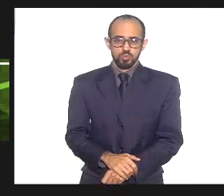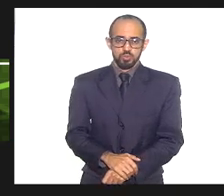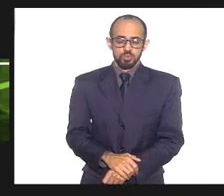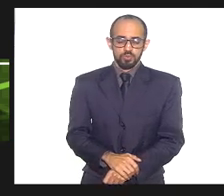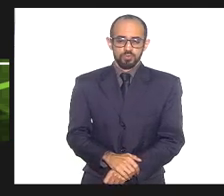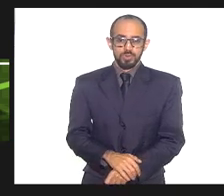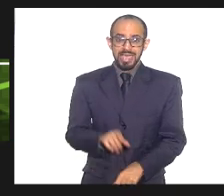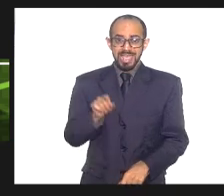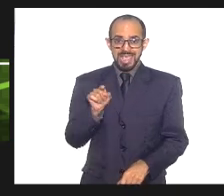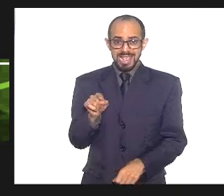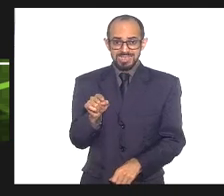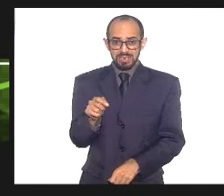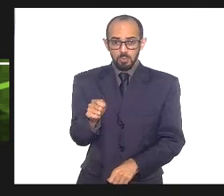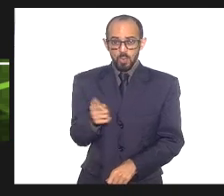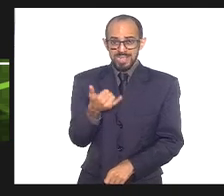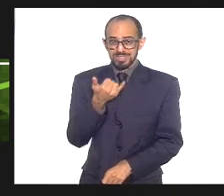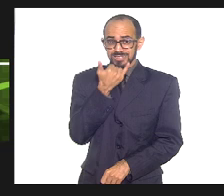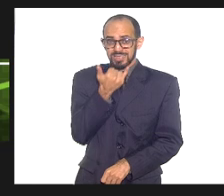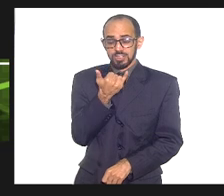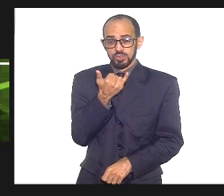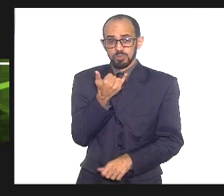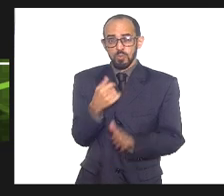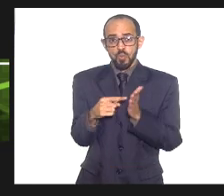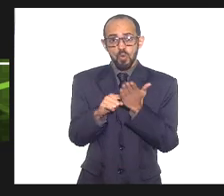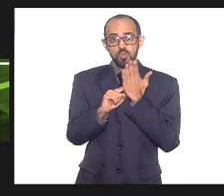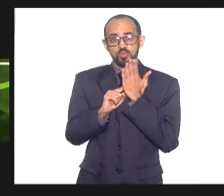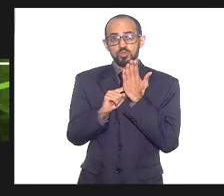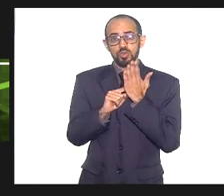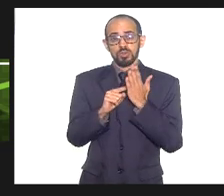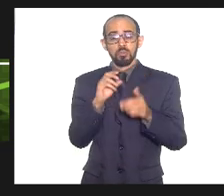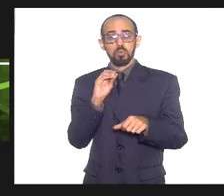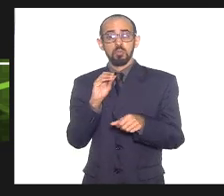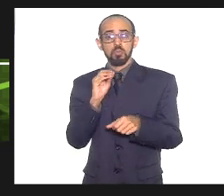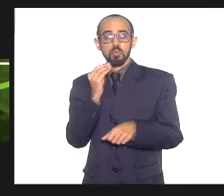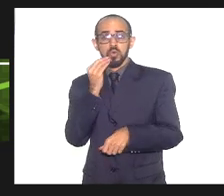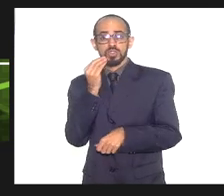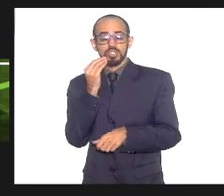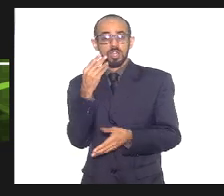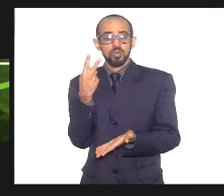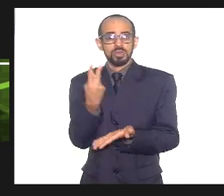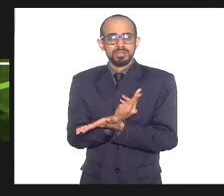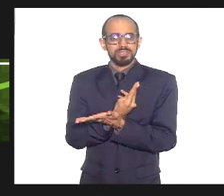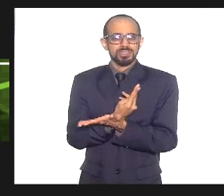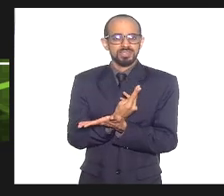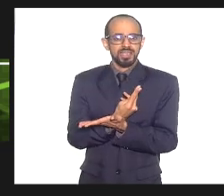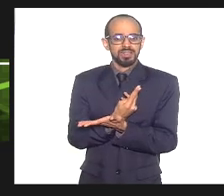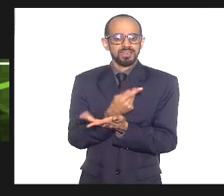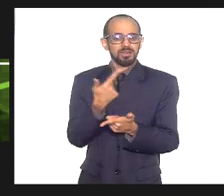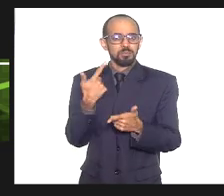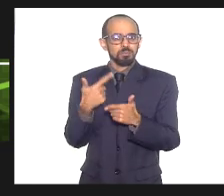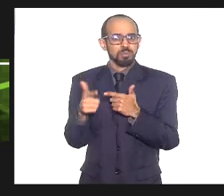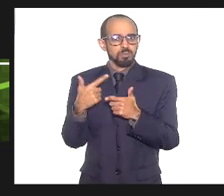Este incidente mostrou que podíamos ter problemas de integridade no nosso sistema de risers do campo de Peregrino.